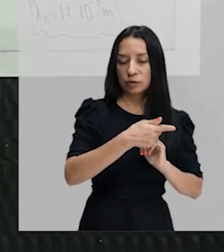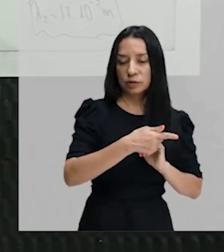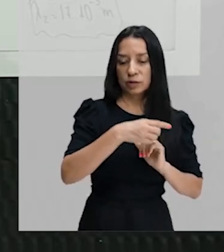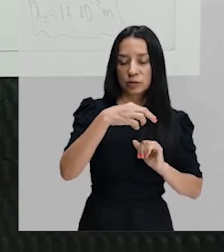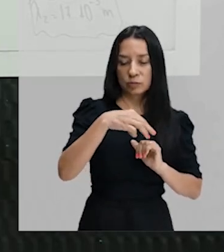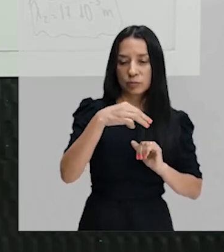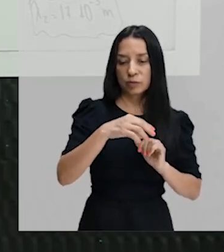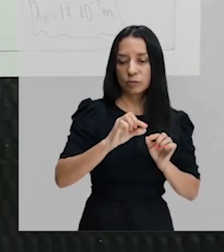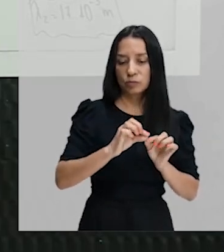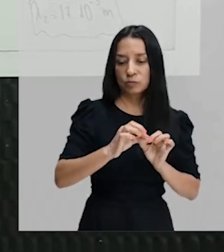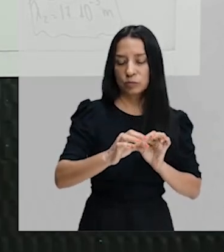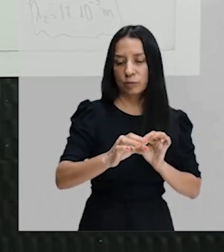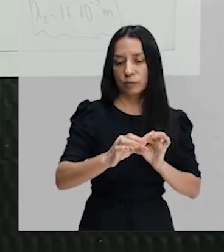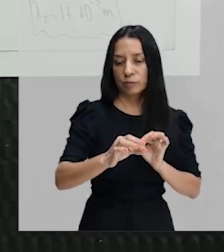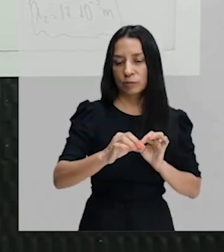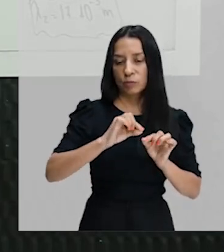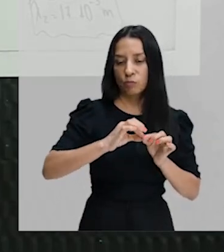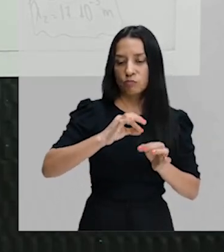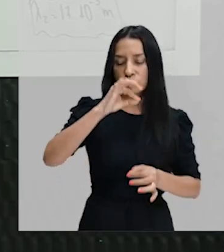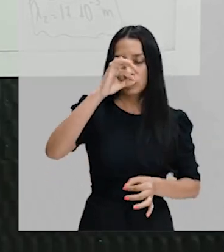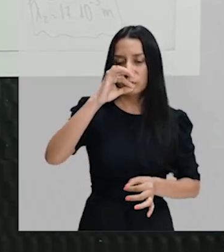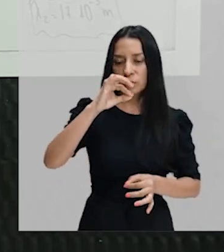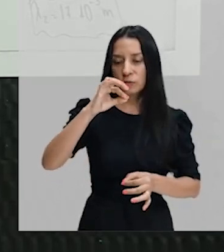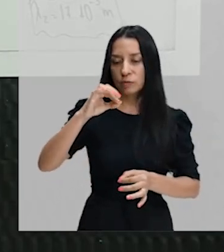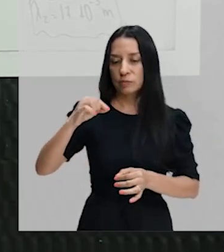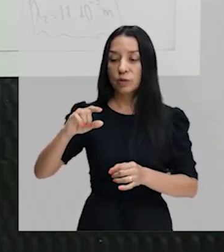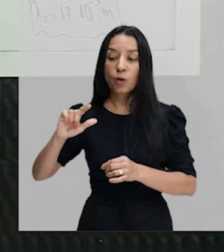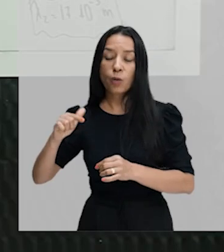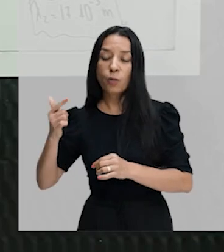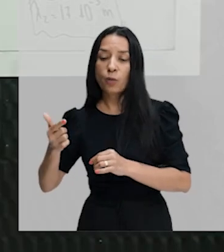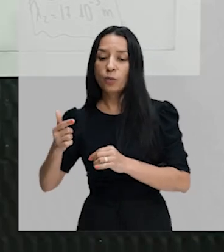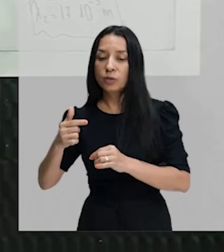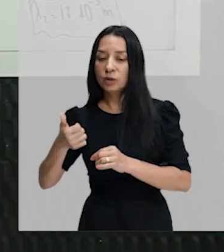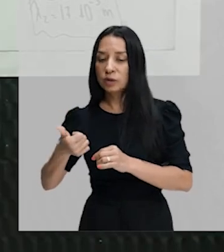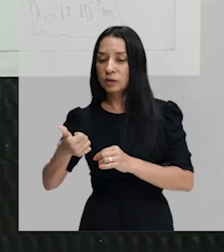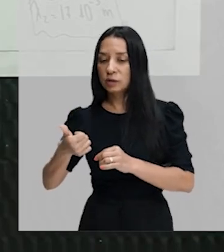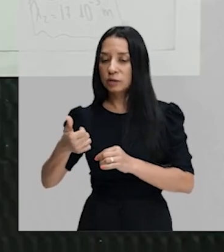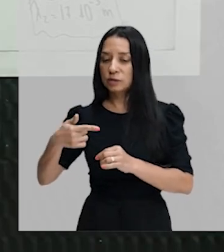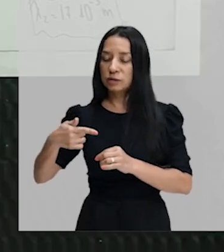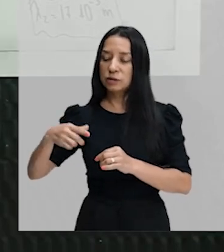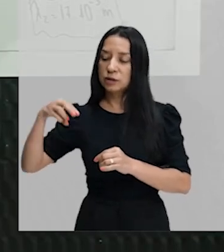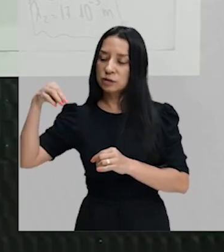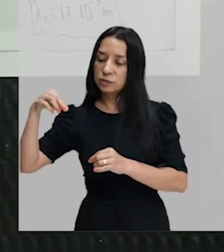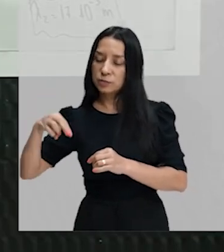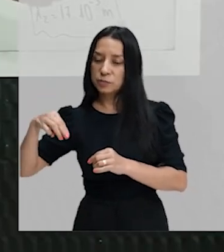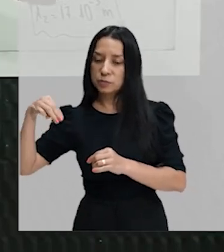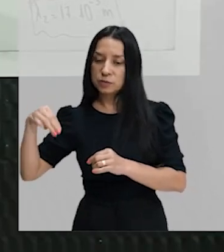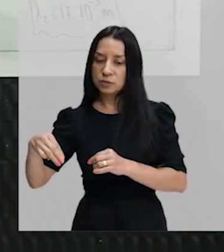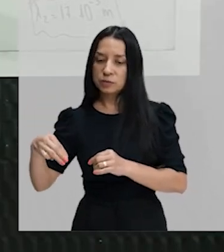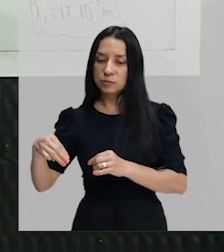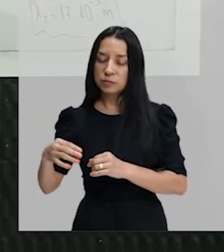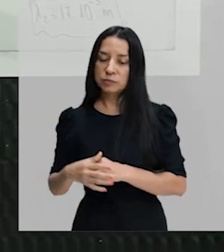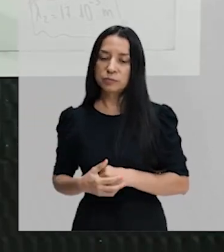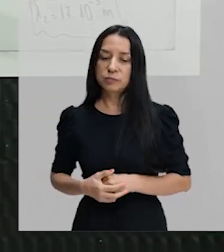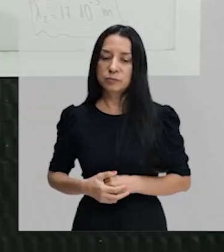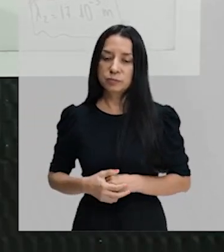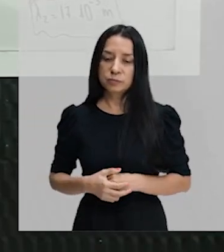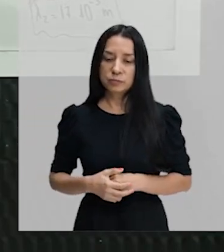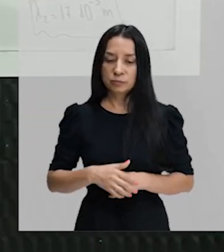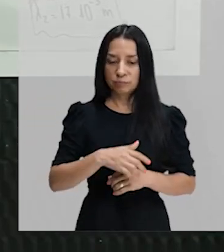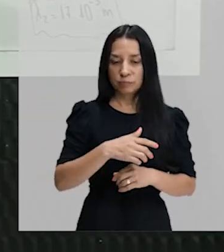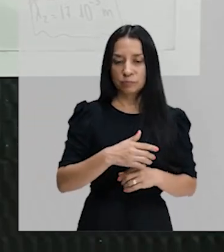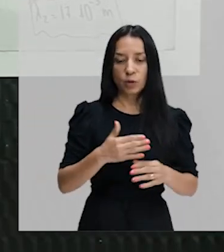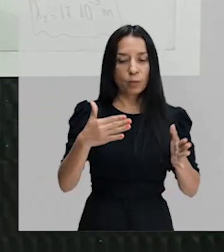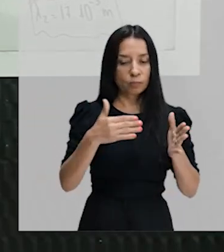17mm de tamanho Então esse é o nosso ouvido consegue captar dos 17 mm ao 17 metros